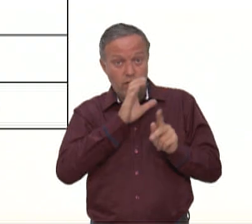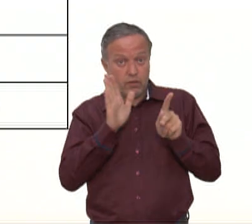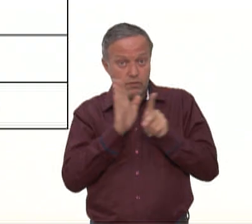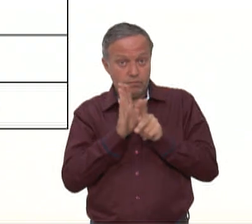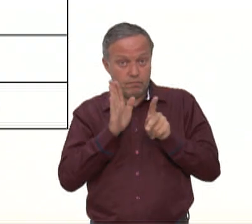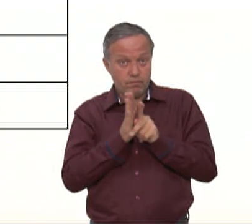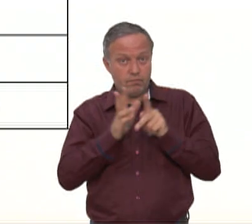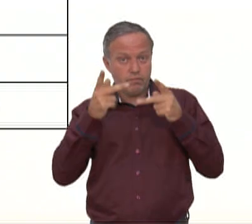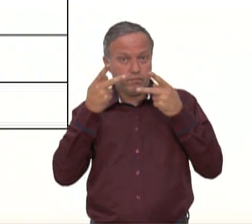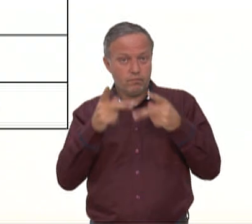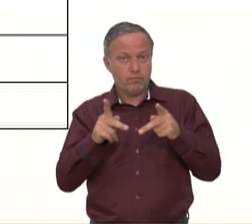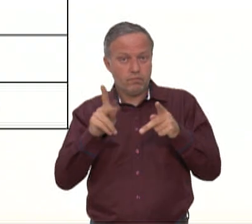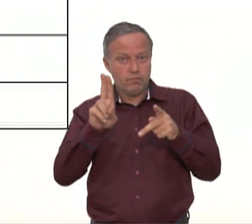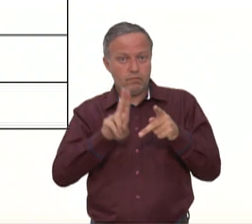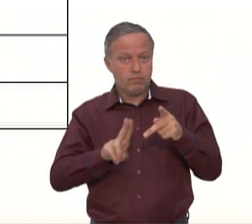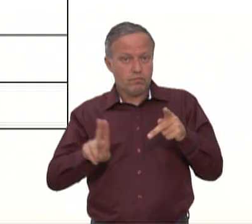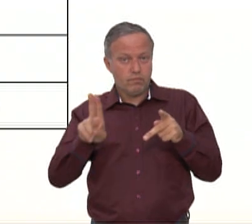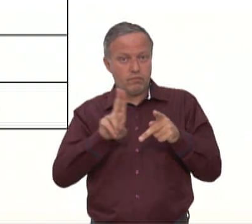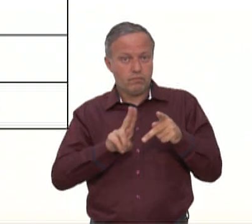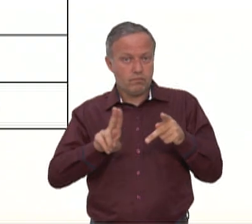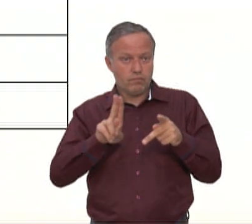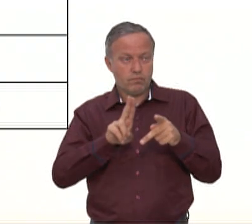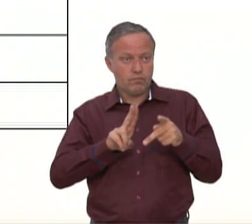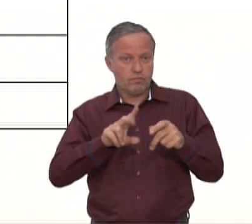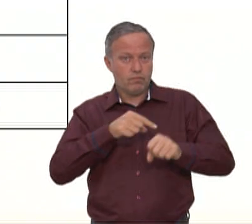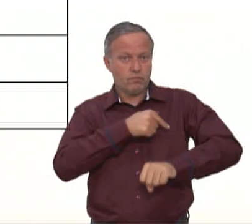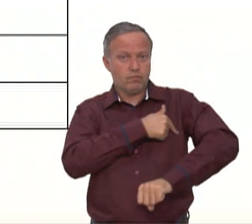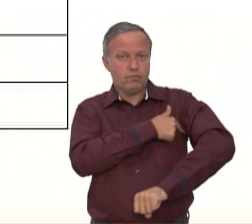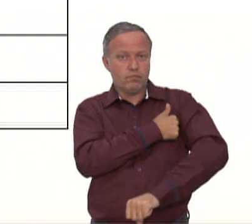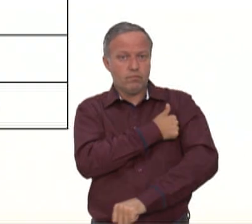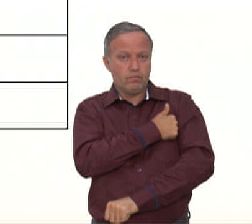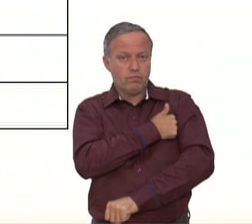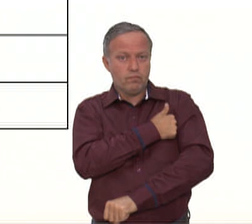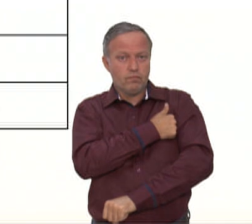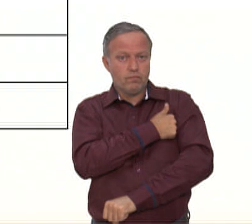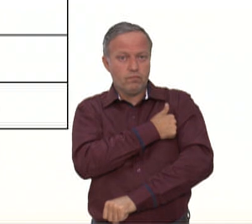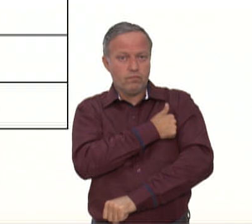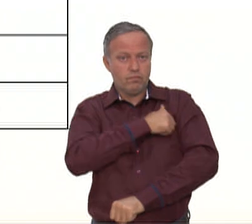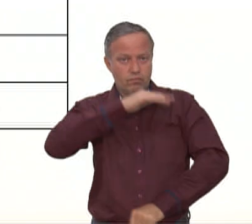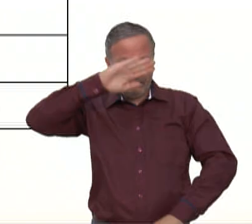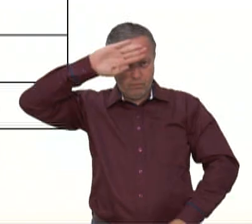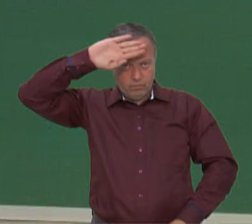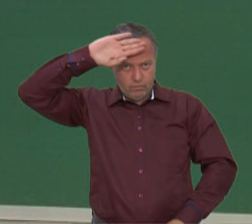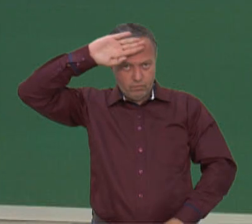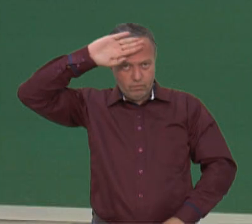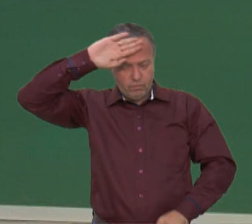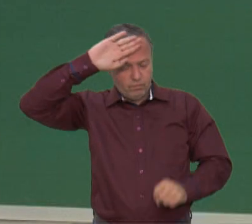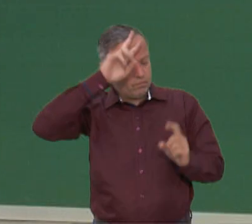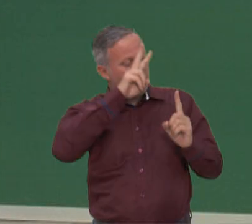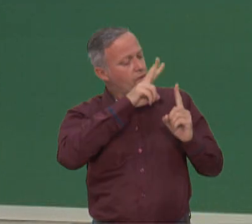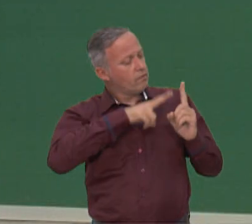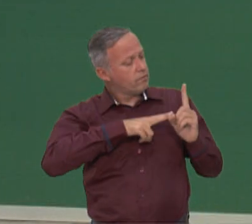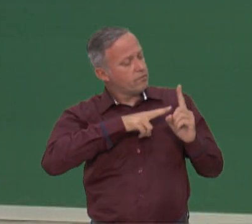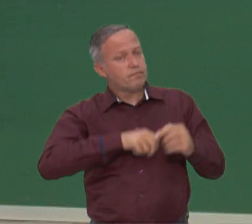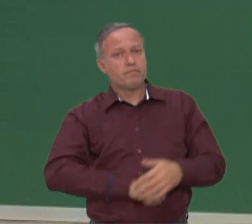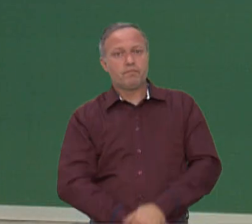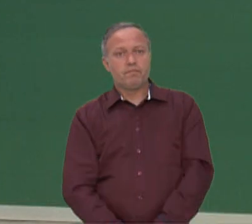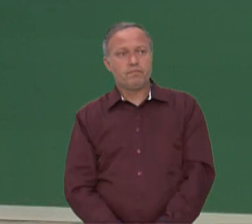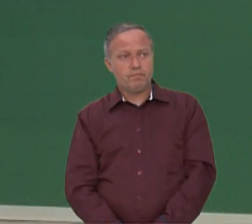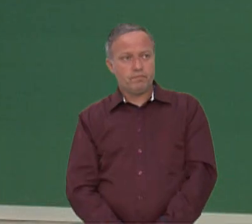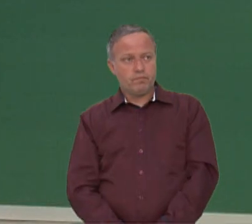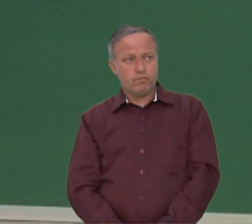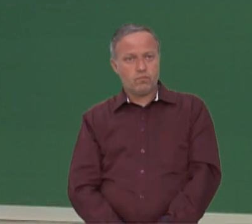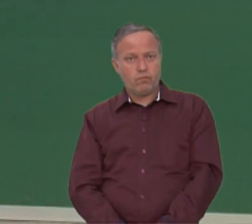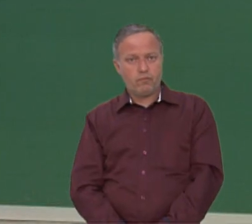pequeno, é o material que é utilizado ali em termômetros para fazer a medição da temperatura, ok? Então,